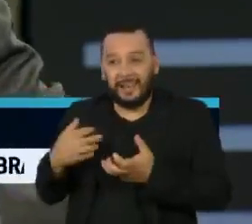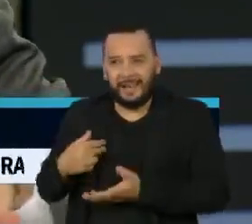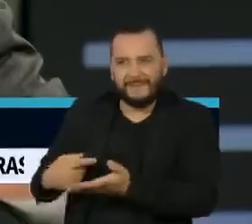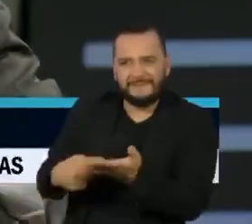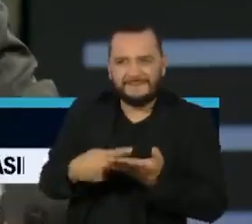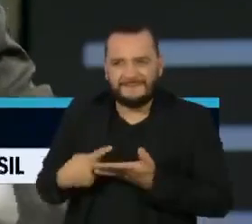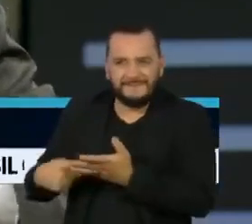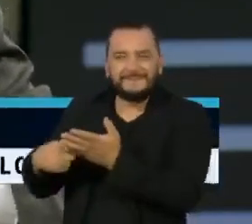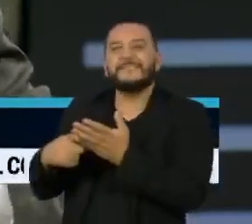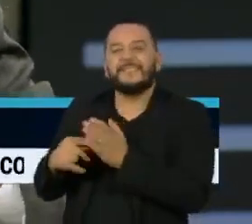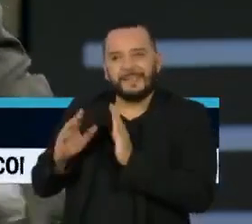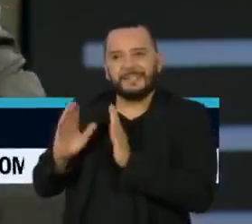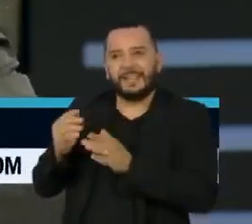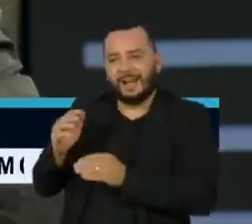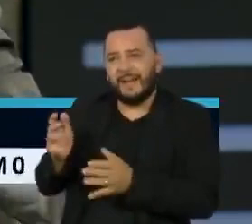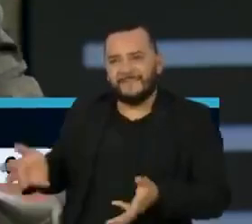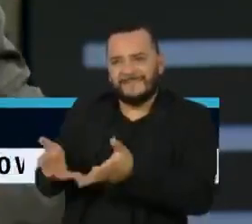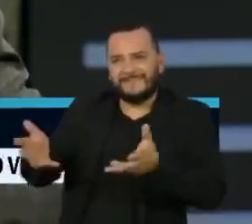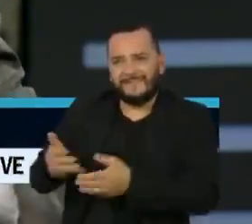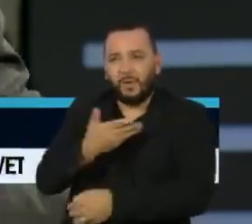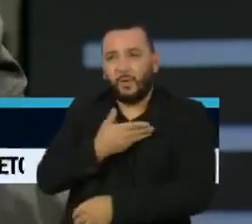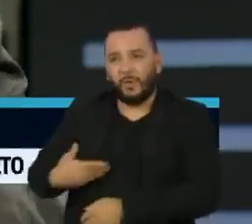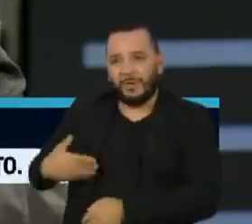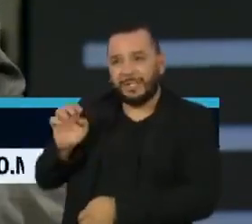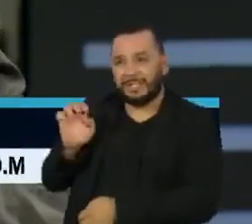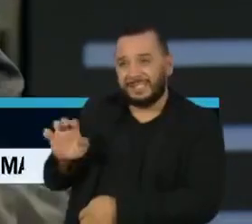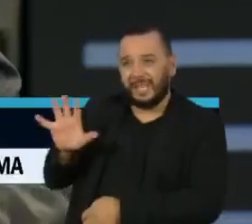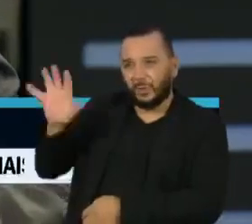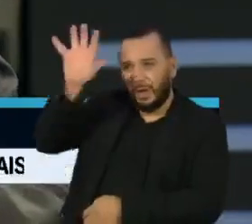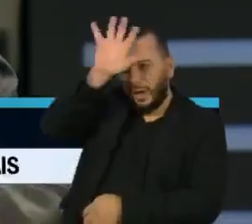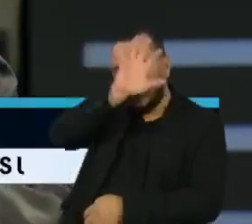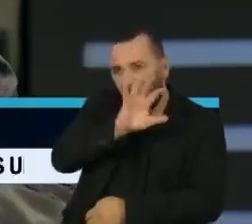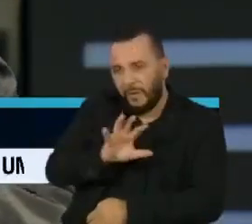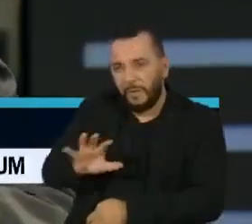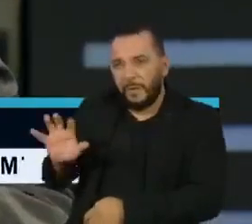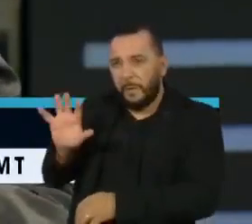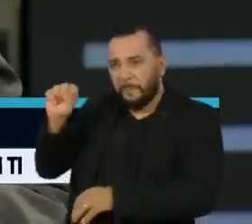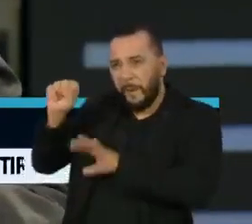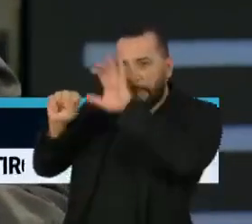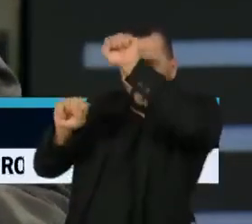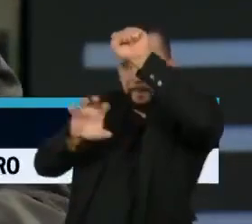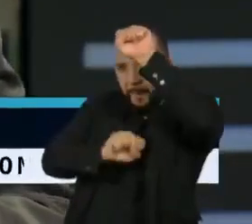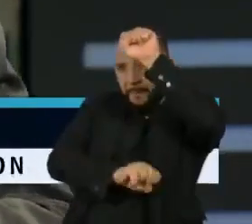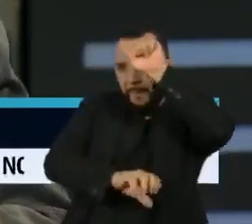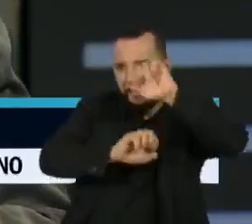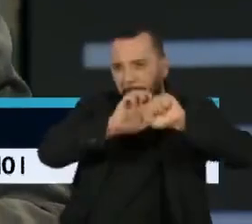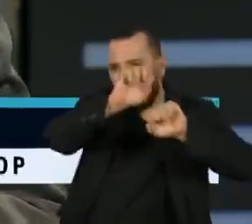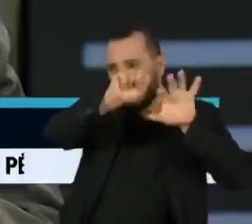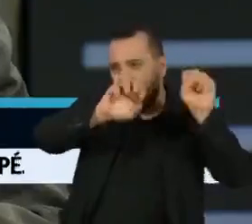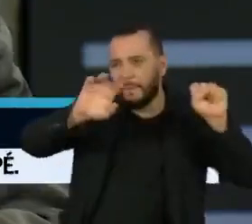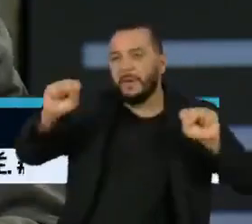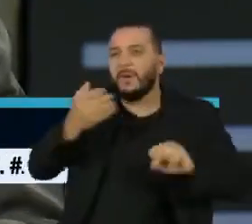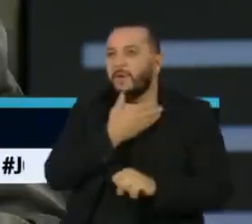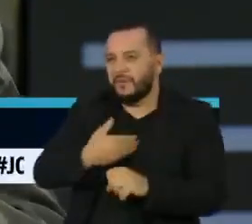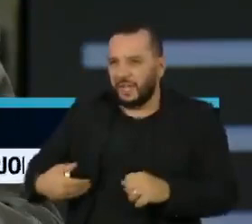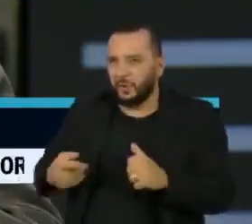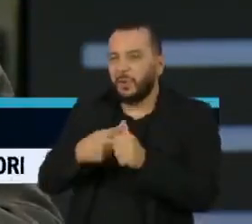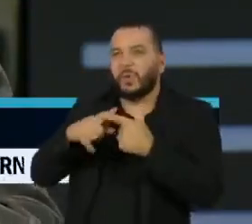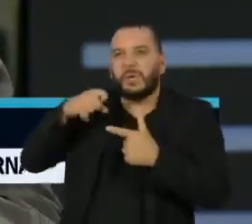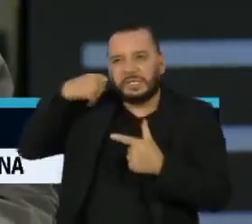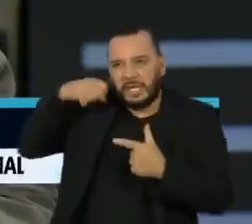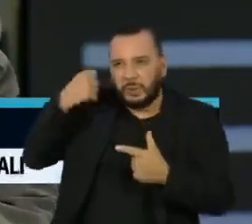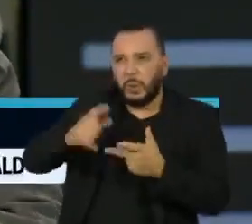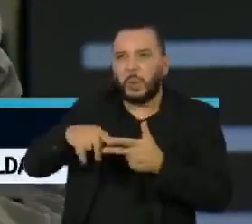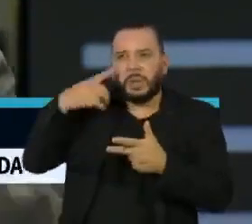as suas eleições estaduais, são uma série de caciques estaduais, então o cara quer maximizar a eleição a governador, a senador e